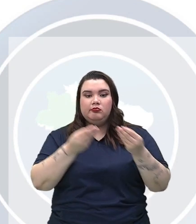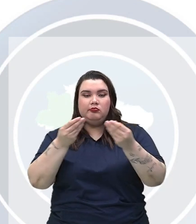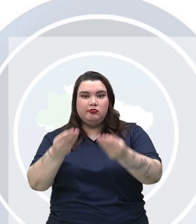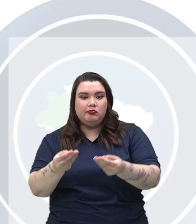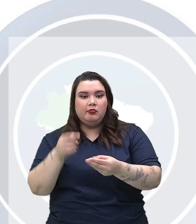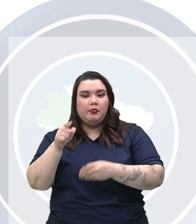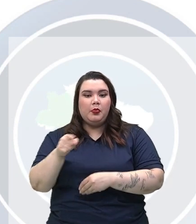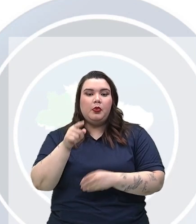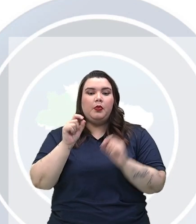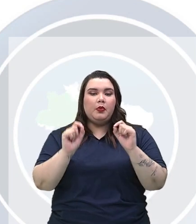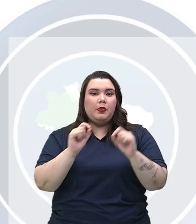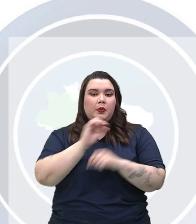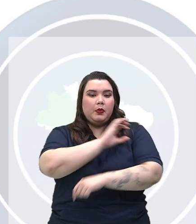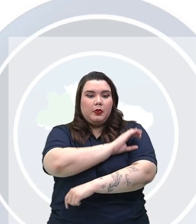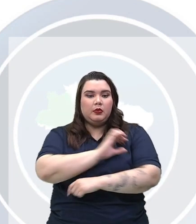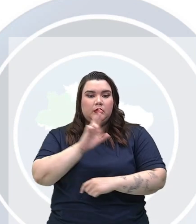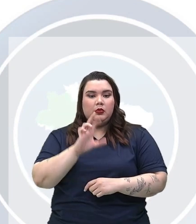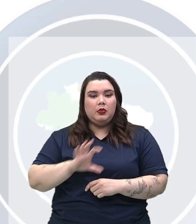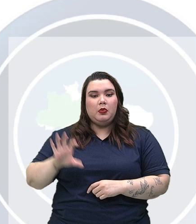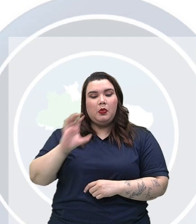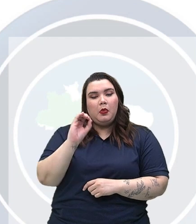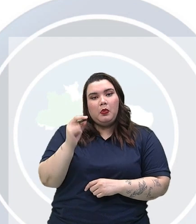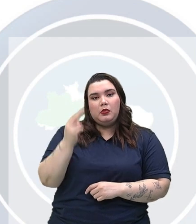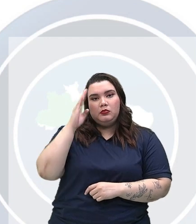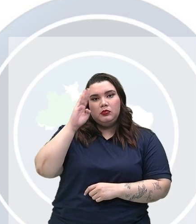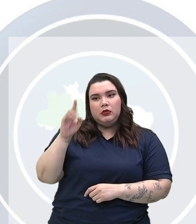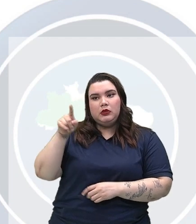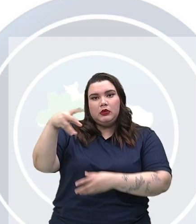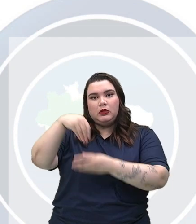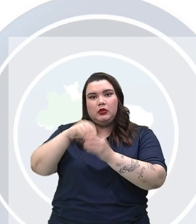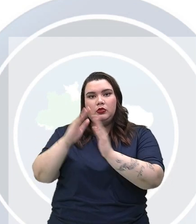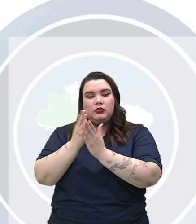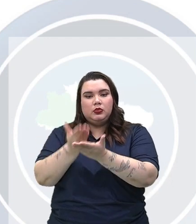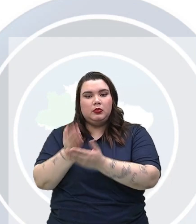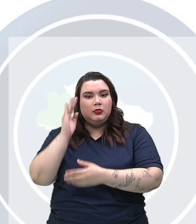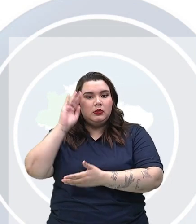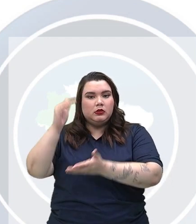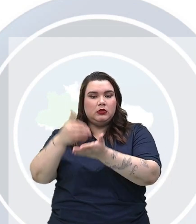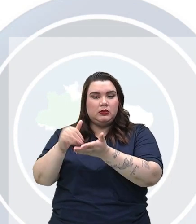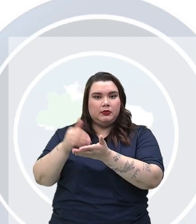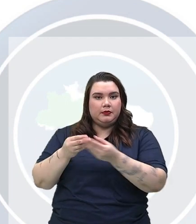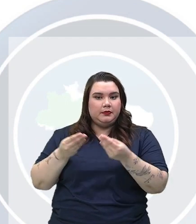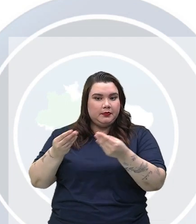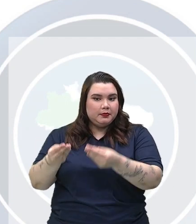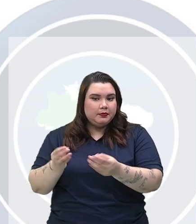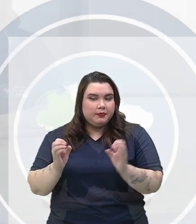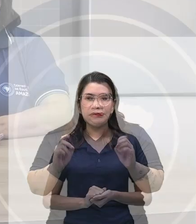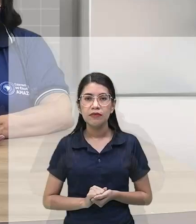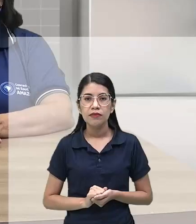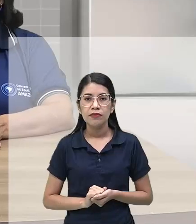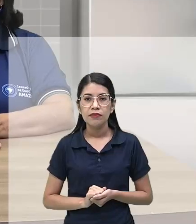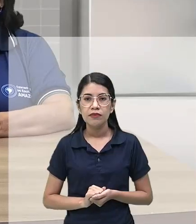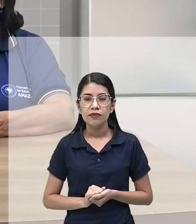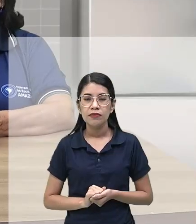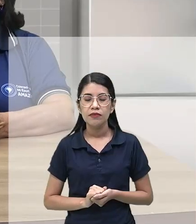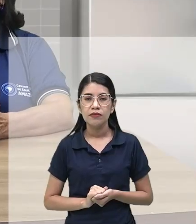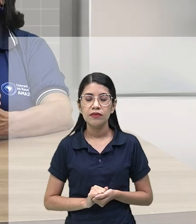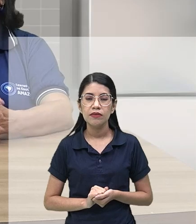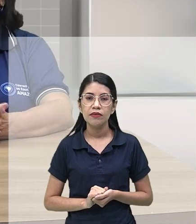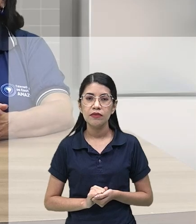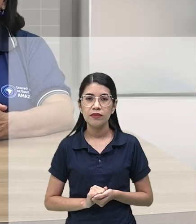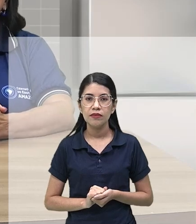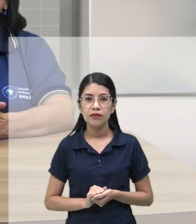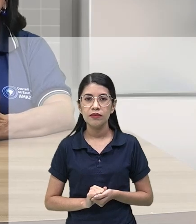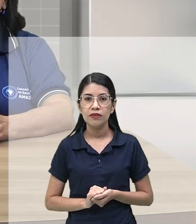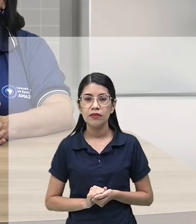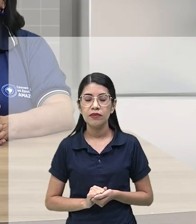realizar a entrega para o coordenador regional ou diretamente à Secretaria da Escola Matriz, beleza? E agora, nesse